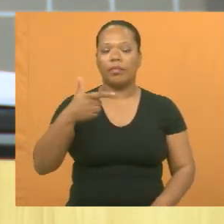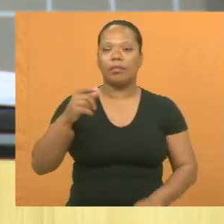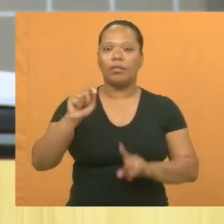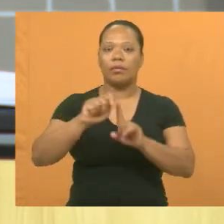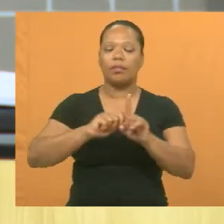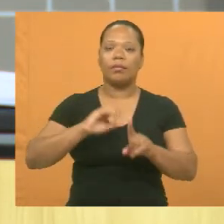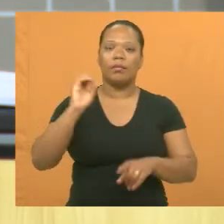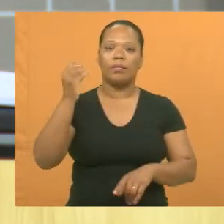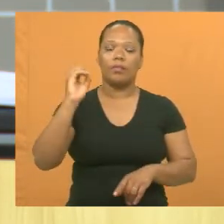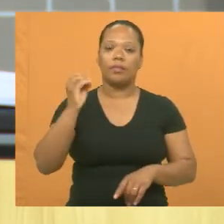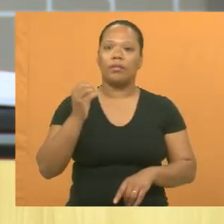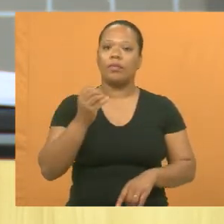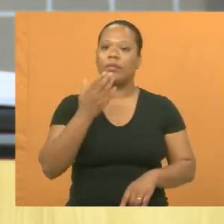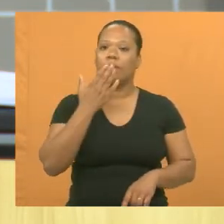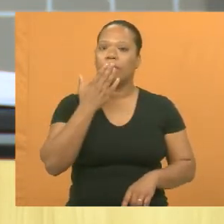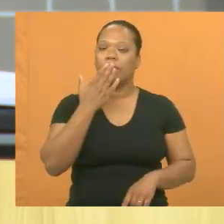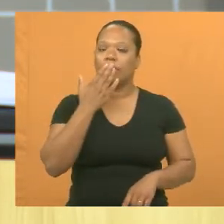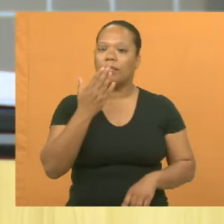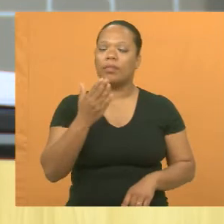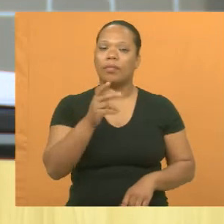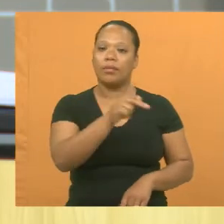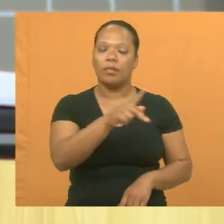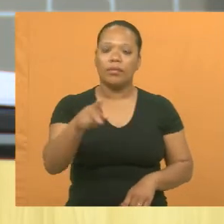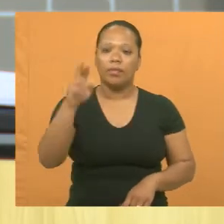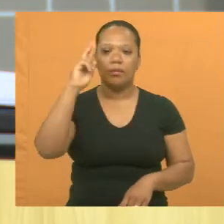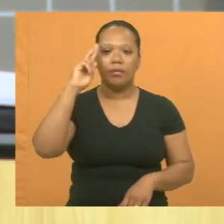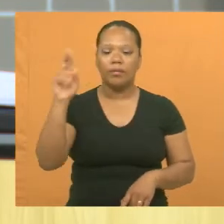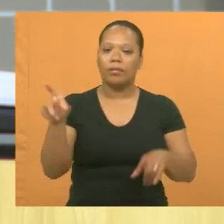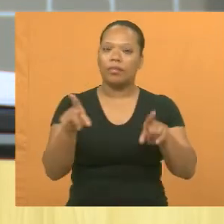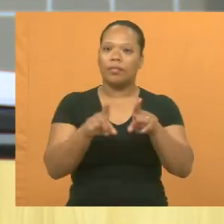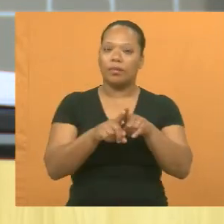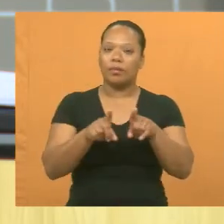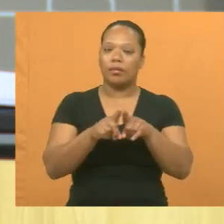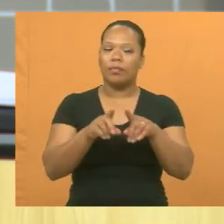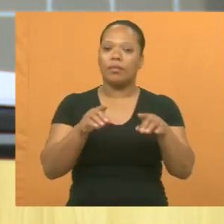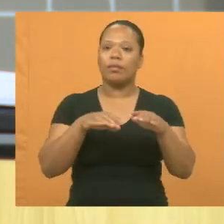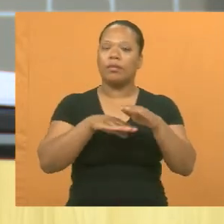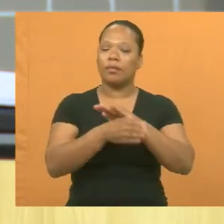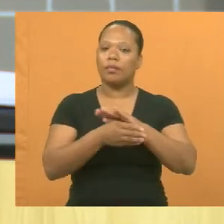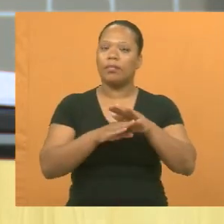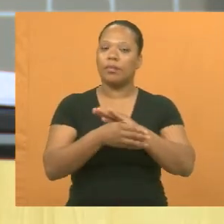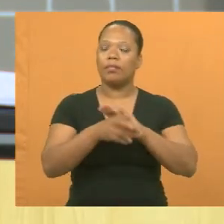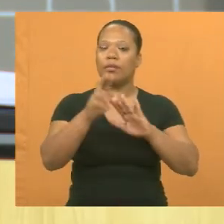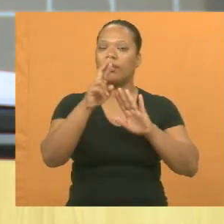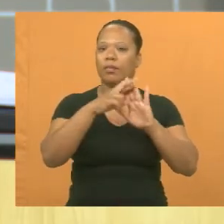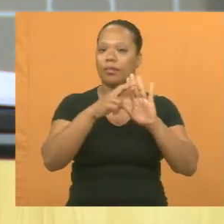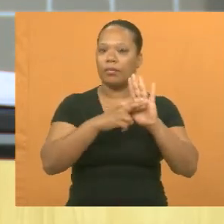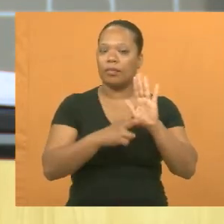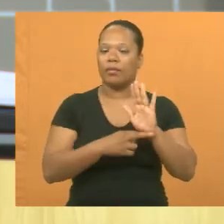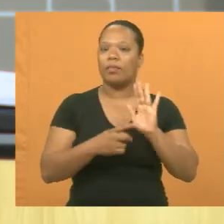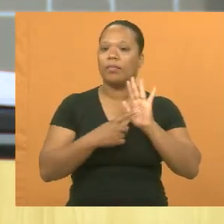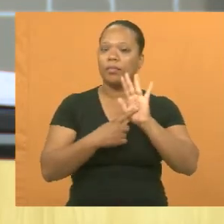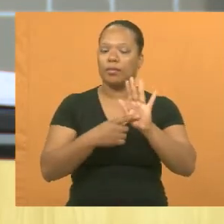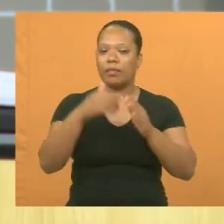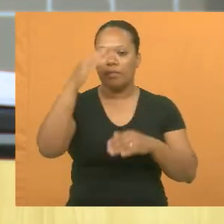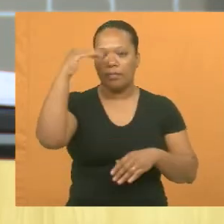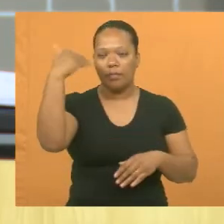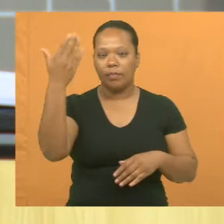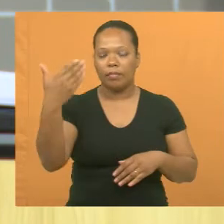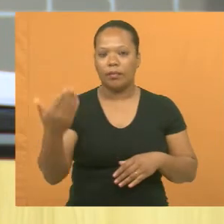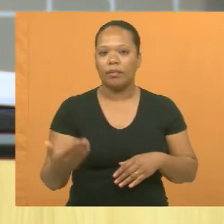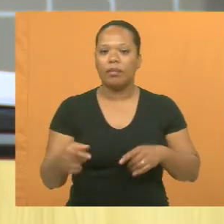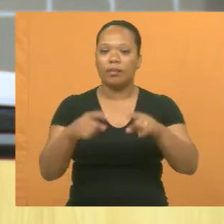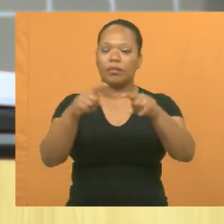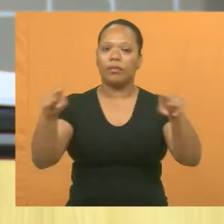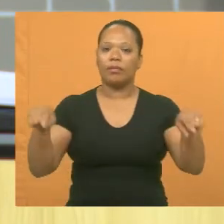fim, respeitosamente, requeremos à presidência dessa casa que sejam adotadas as providências habituais para a divulgação da presente manifestação. Sala das